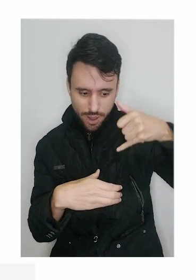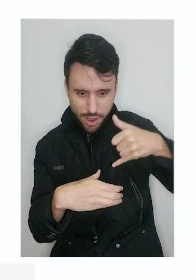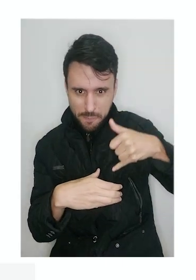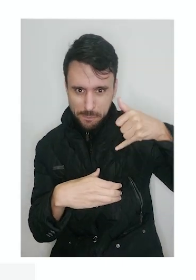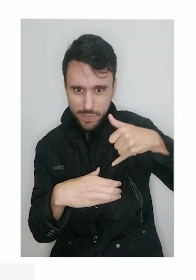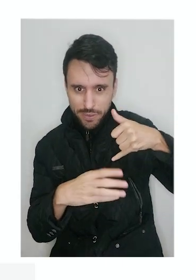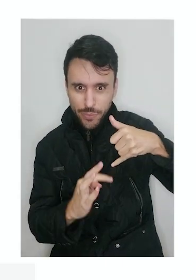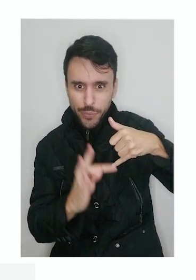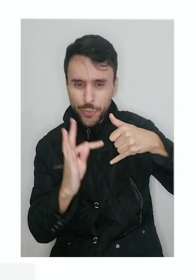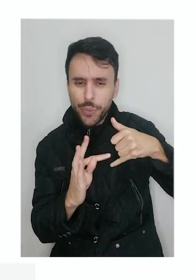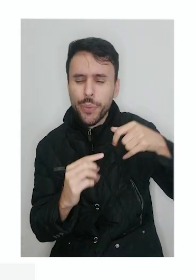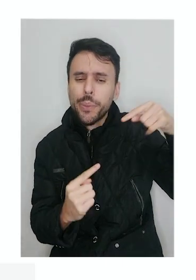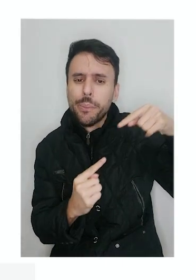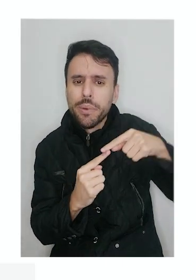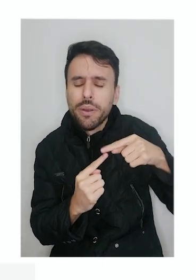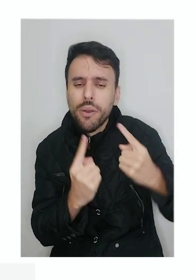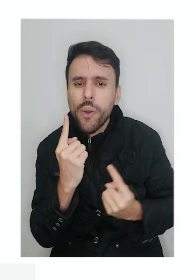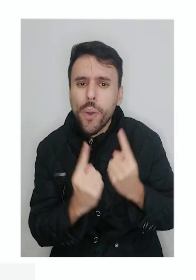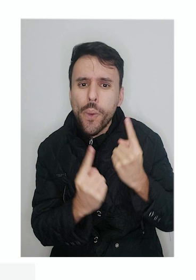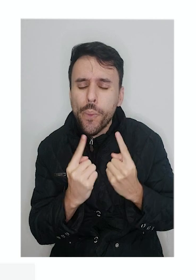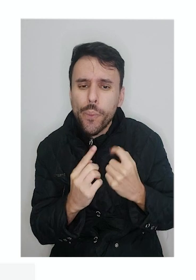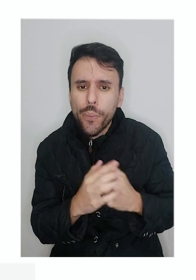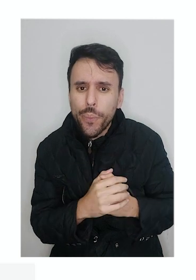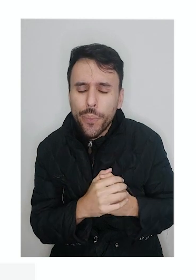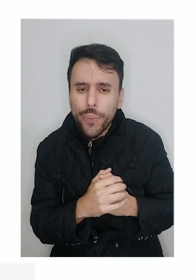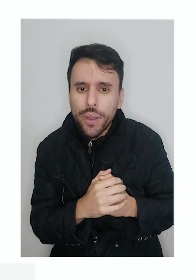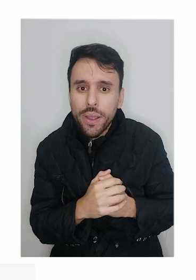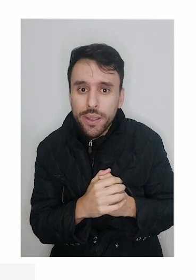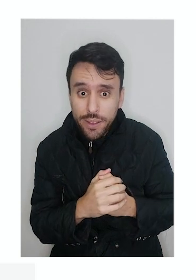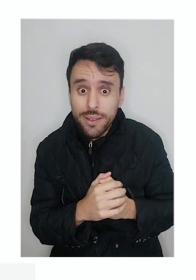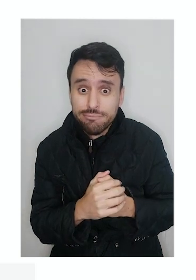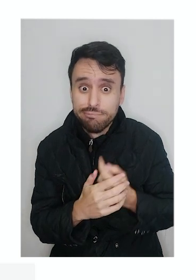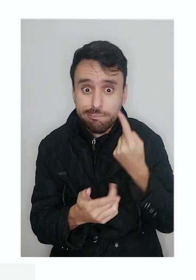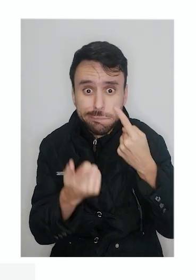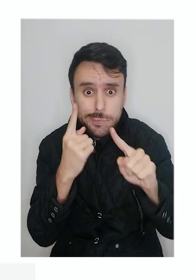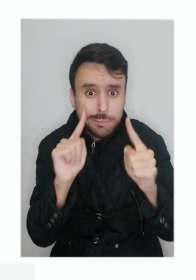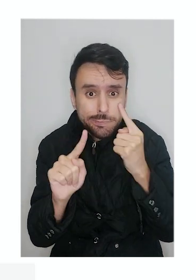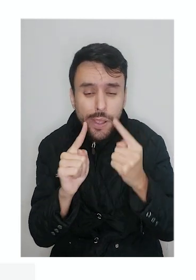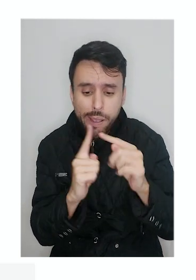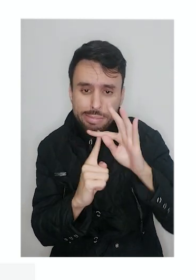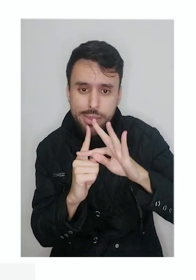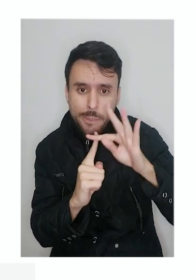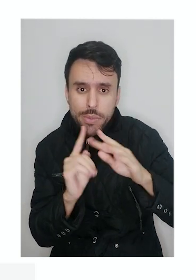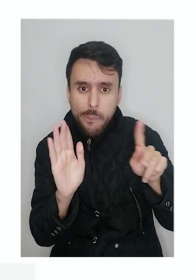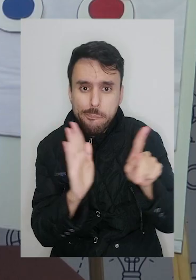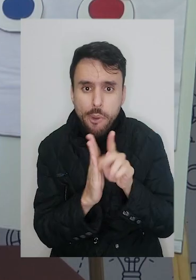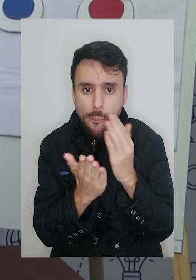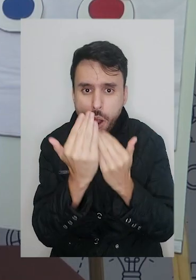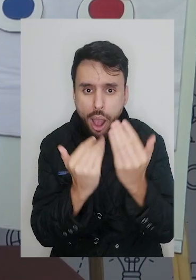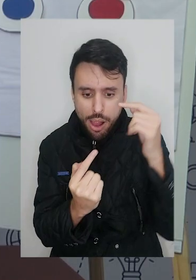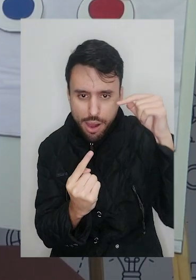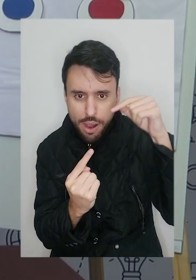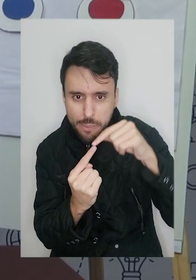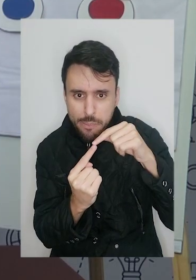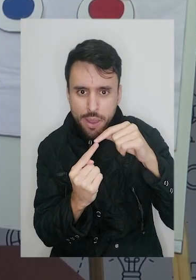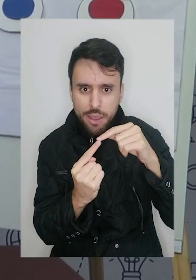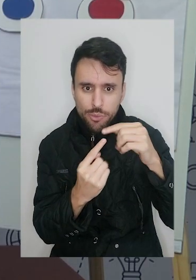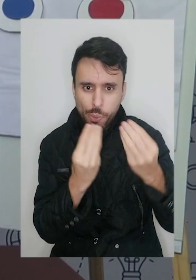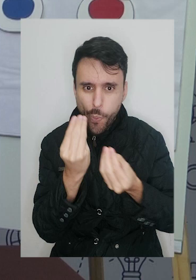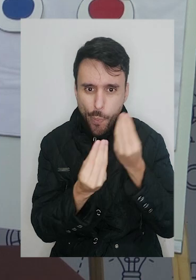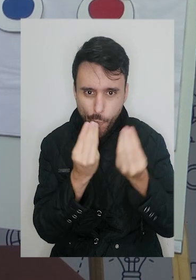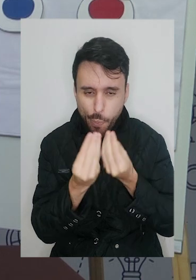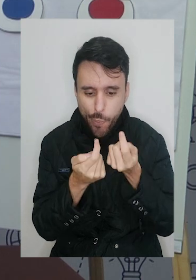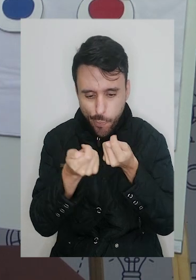culinário. Qual era a função mesmo desse termômetro? Descobrir, né? Saber a temperatura dos alimentos,